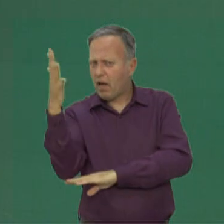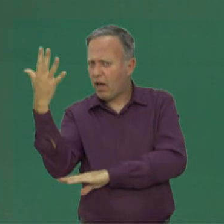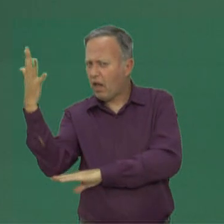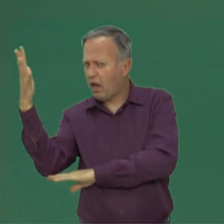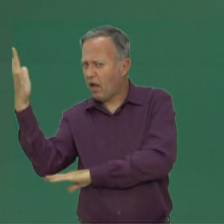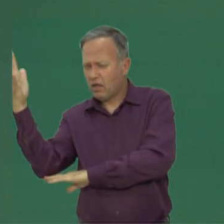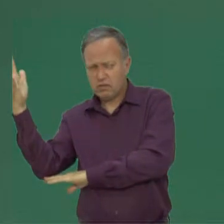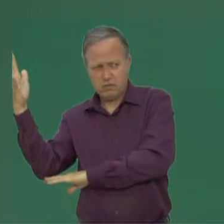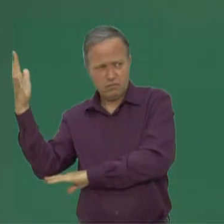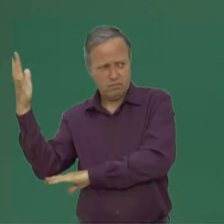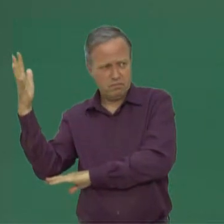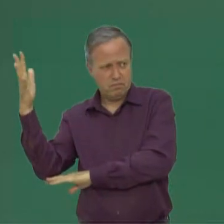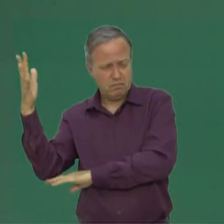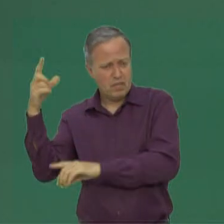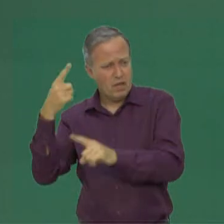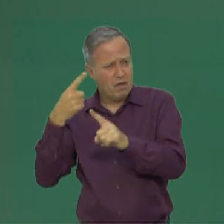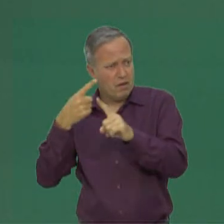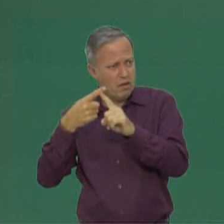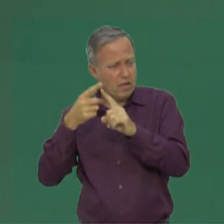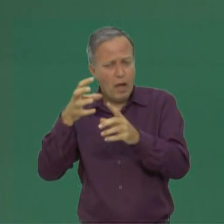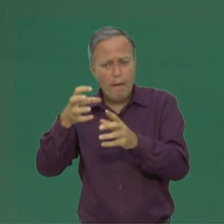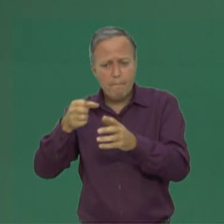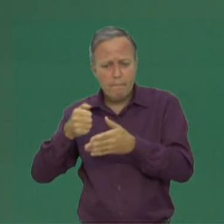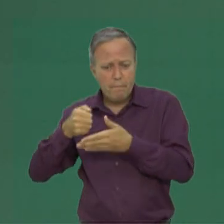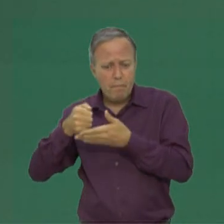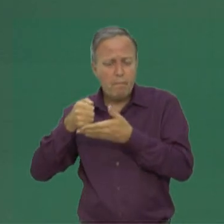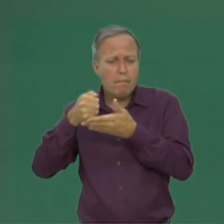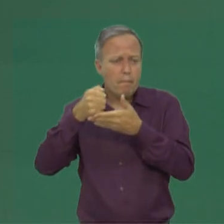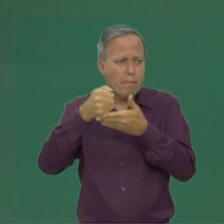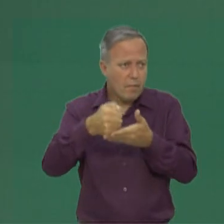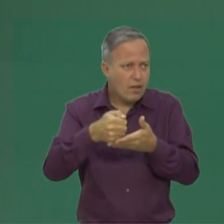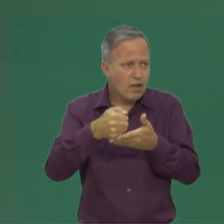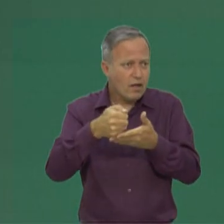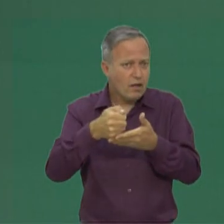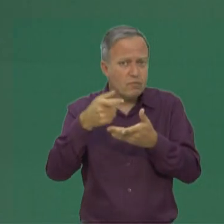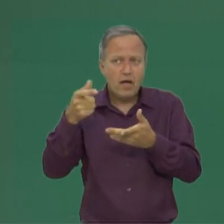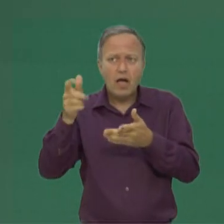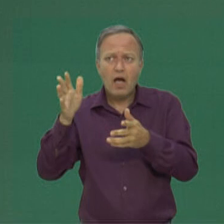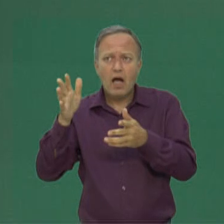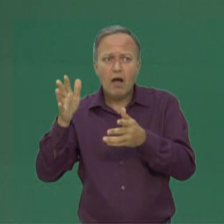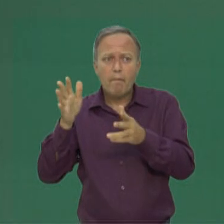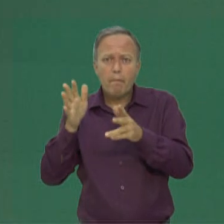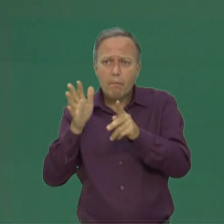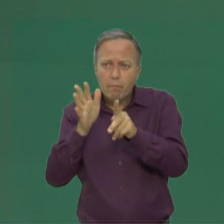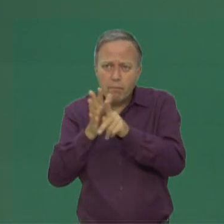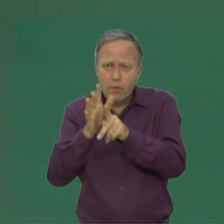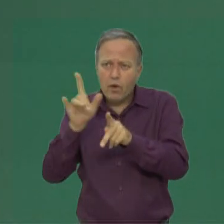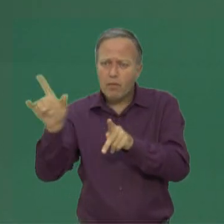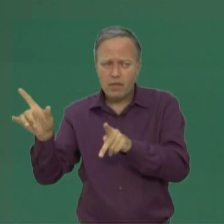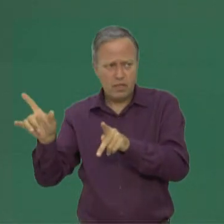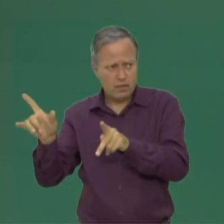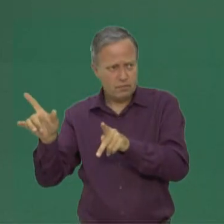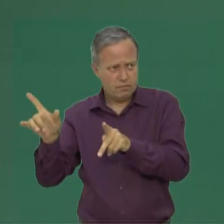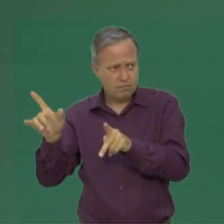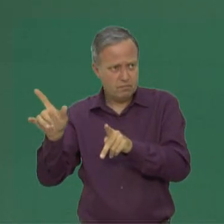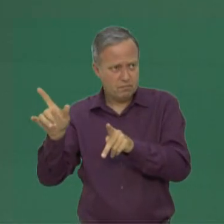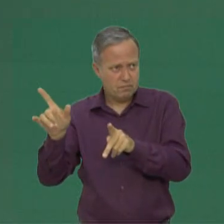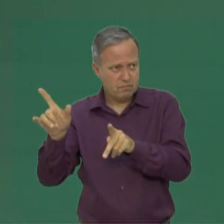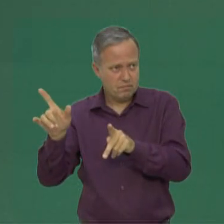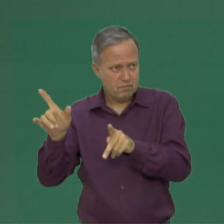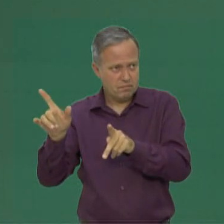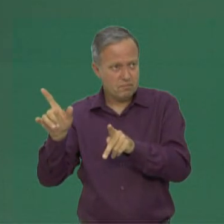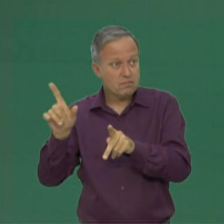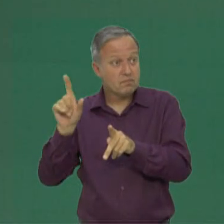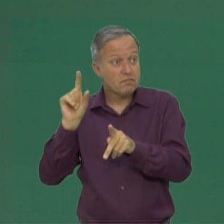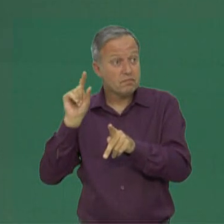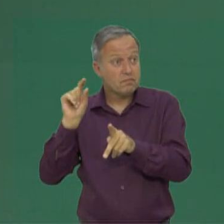tanta flora, por que não ele poderia levar ali uma das palmeiras que tivesse ali? Consciência aqui, gente, ao